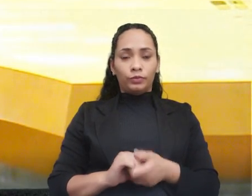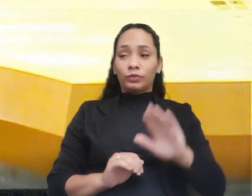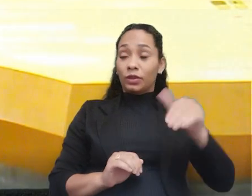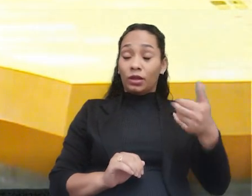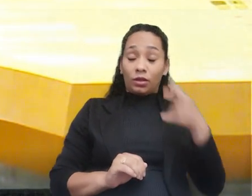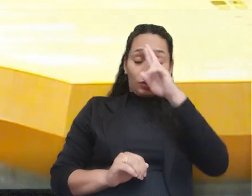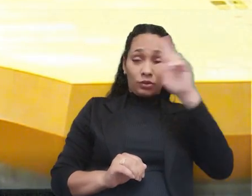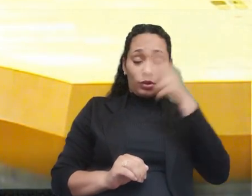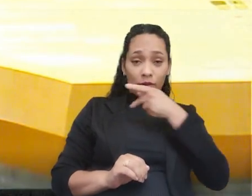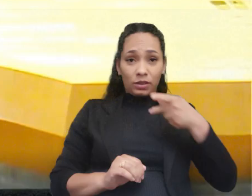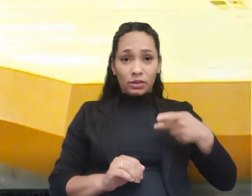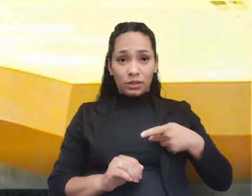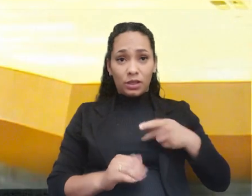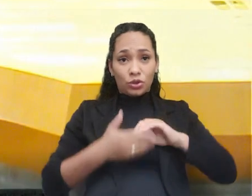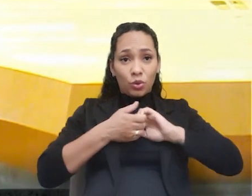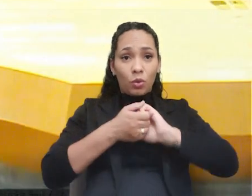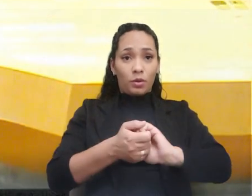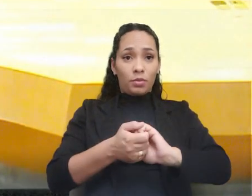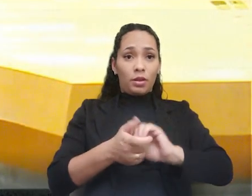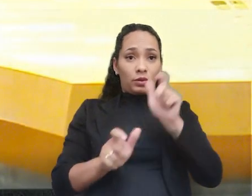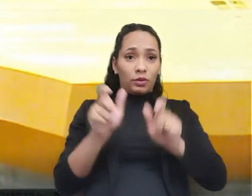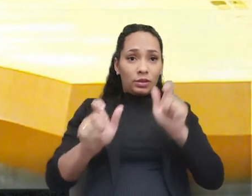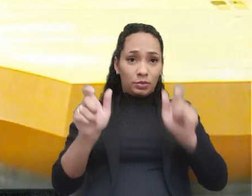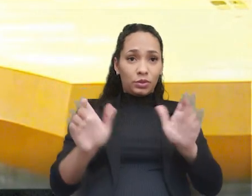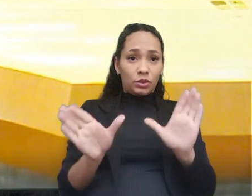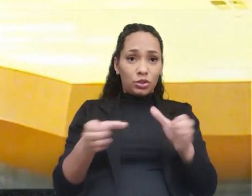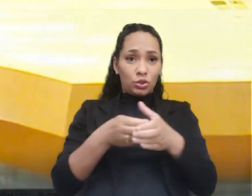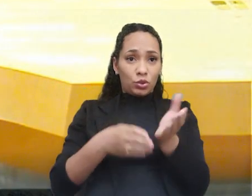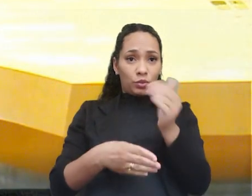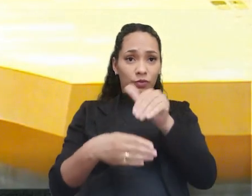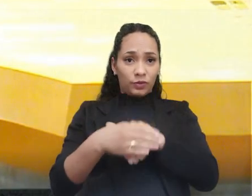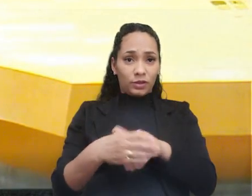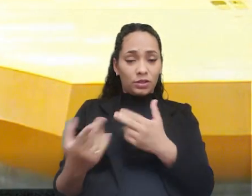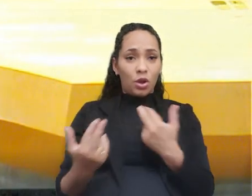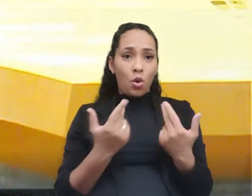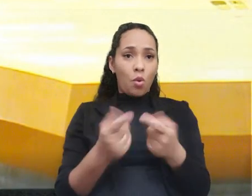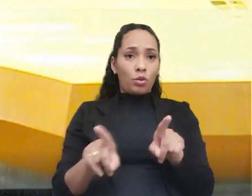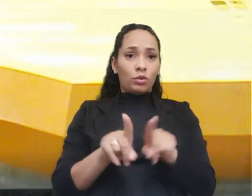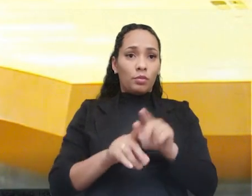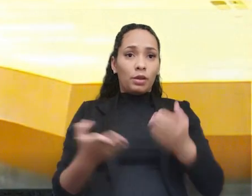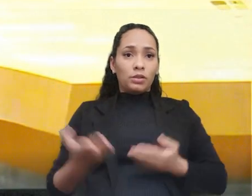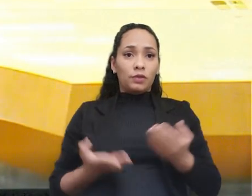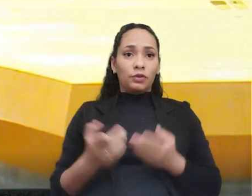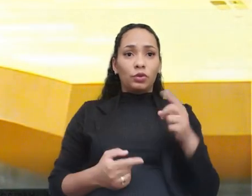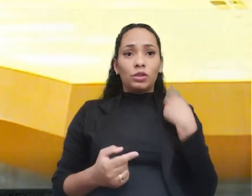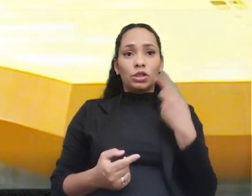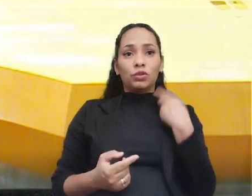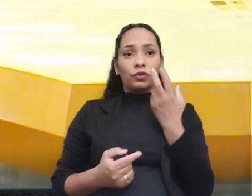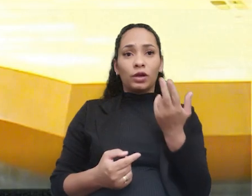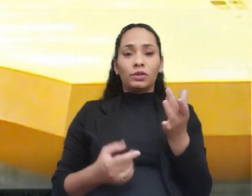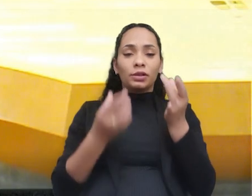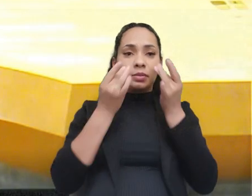Senhor presidente, em nome de quem cumprimento todos os integrantes dessa corte eleitoral, assim como servidores e advogados aqui